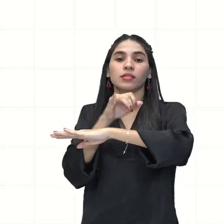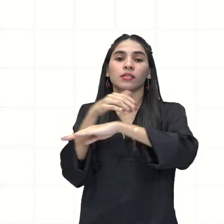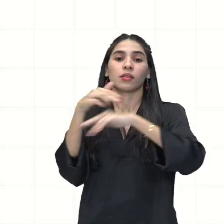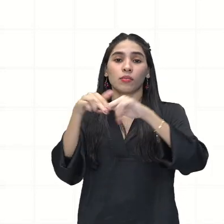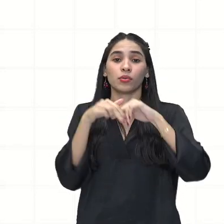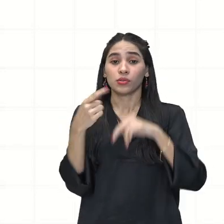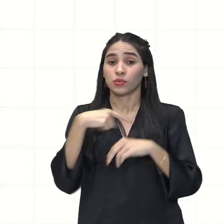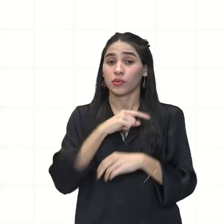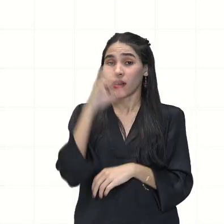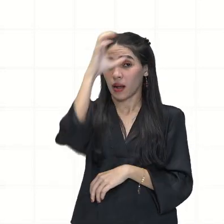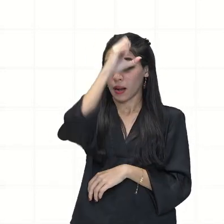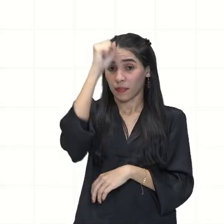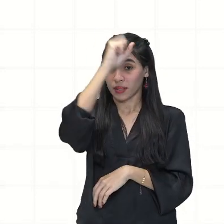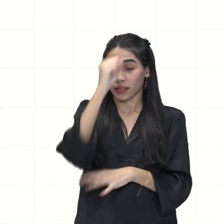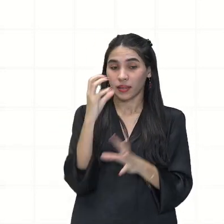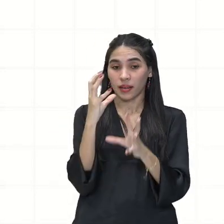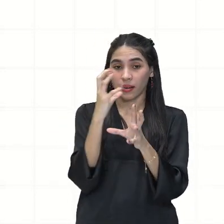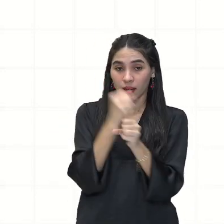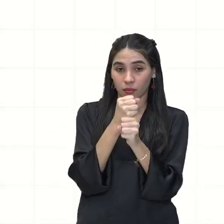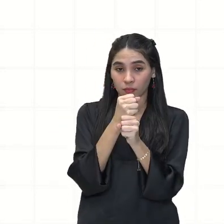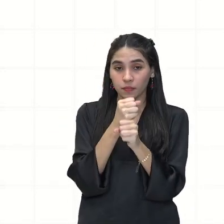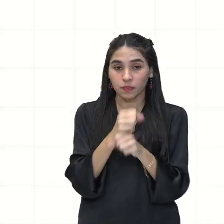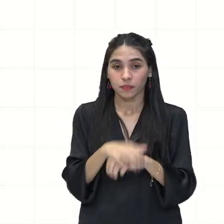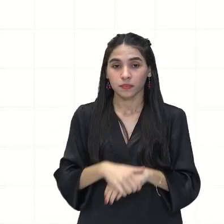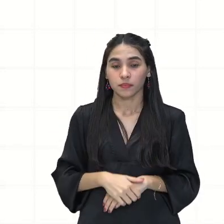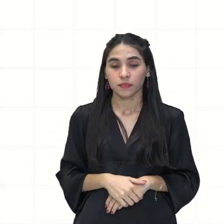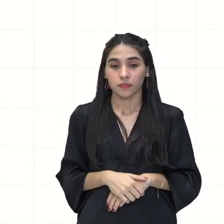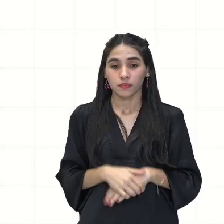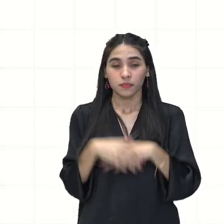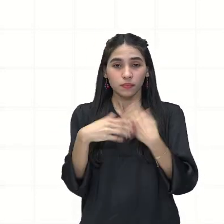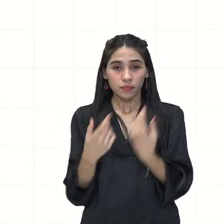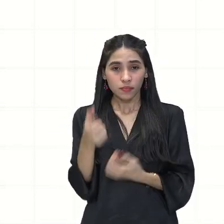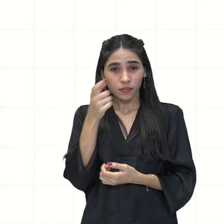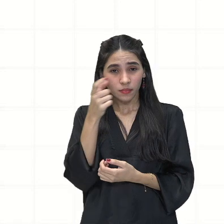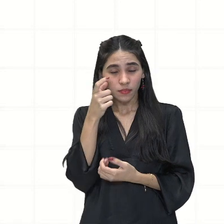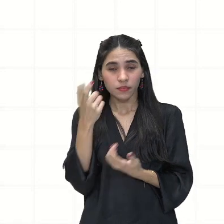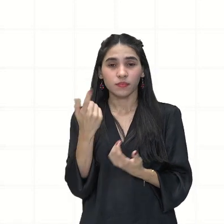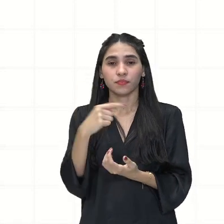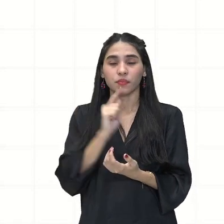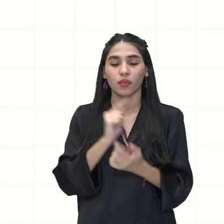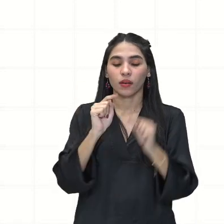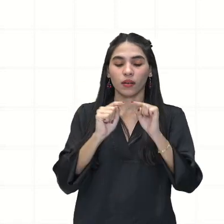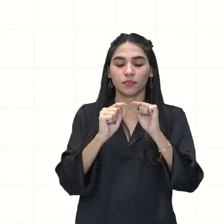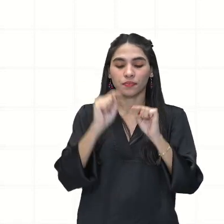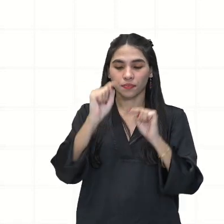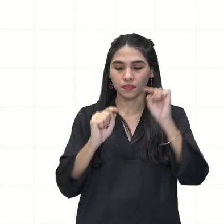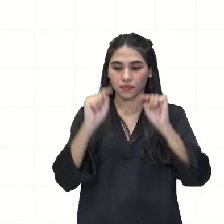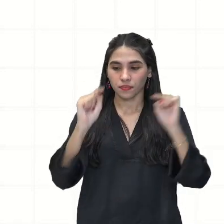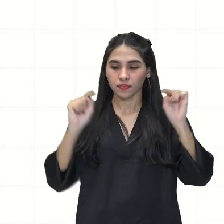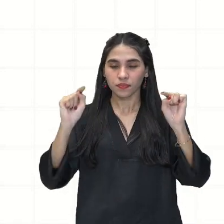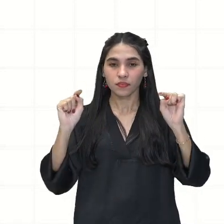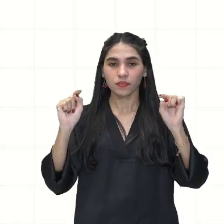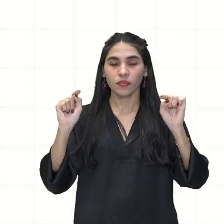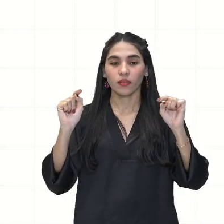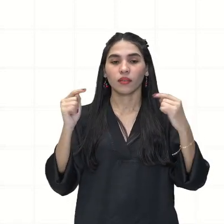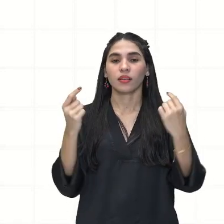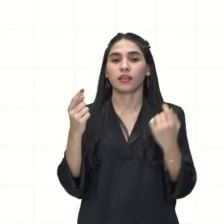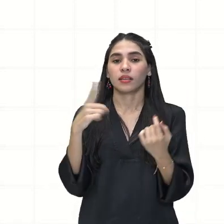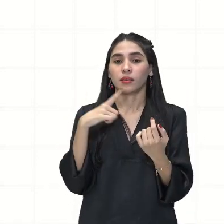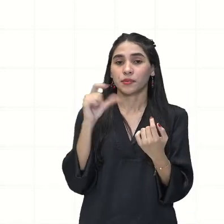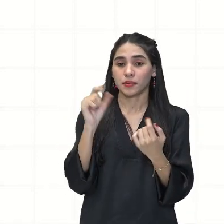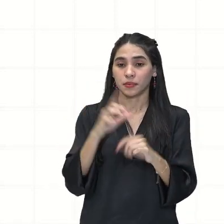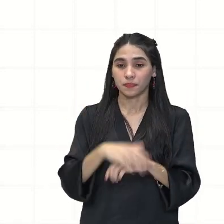a calcular. Observe que, para nós trabalharmos a variância, né, nós